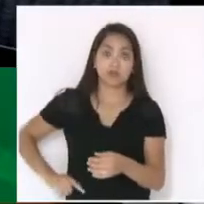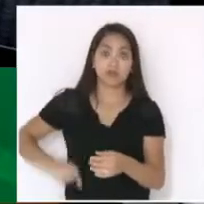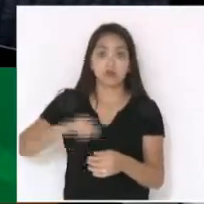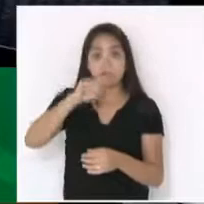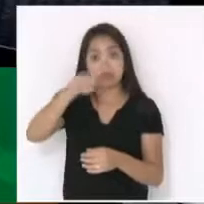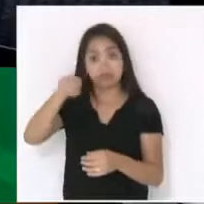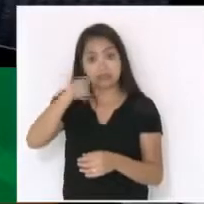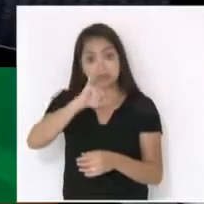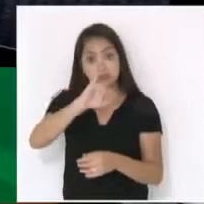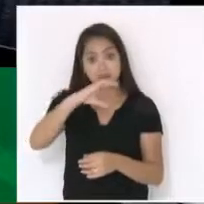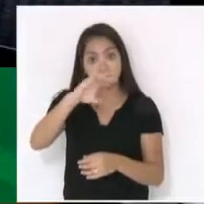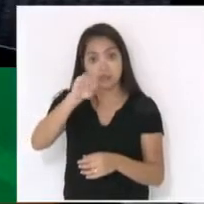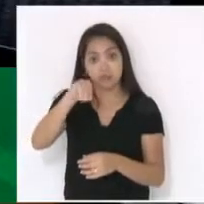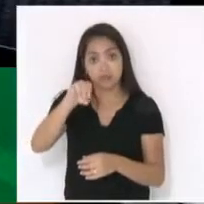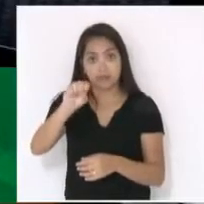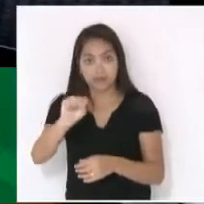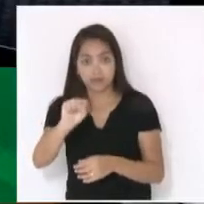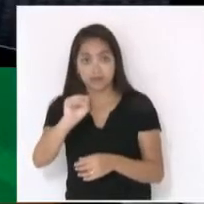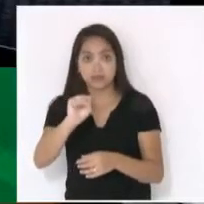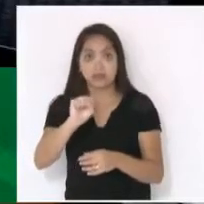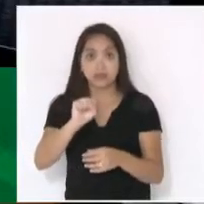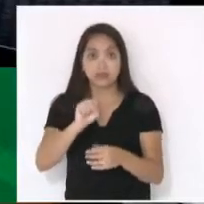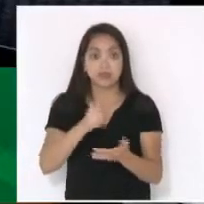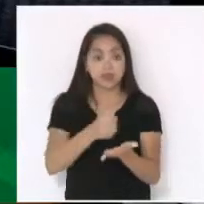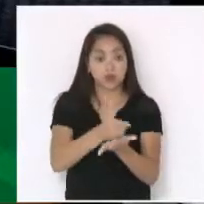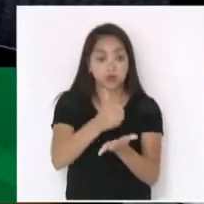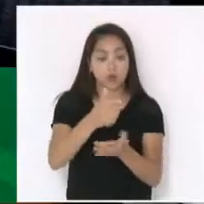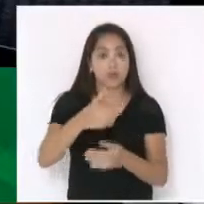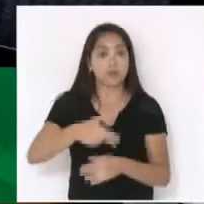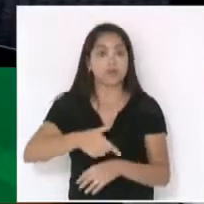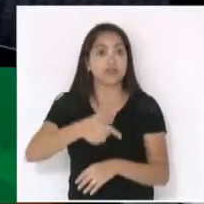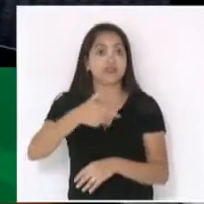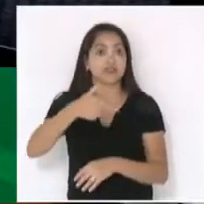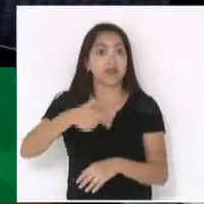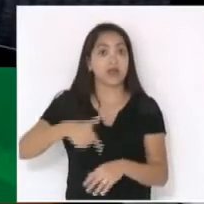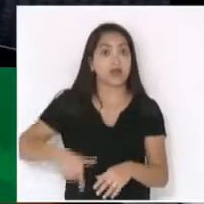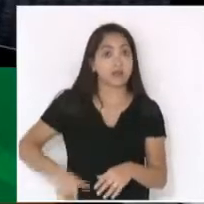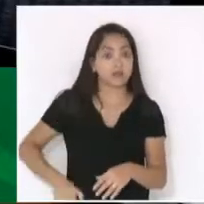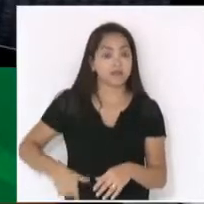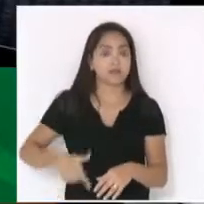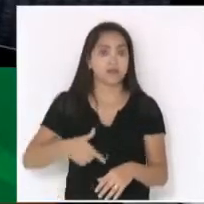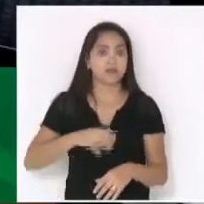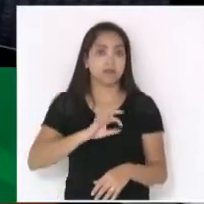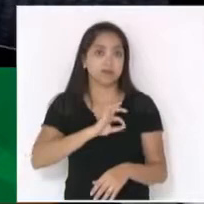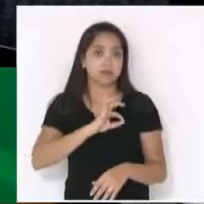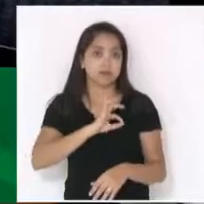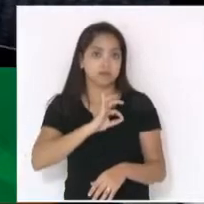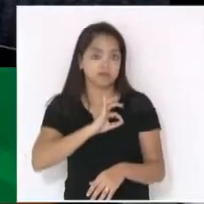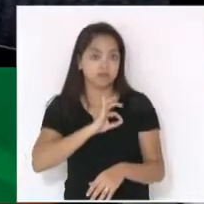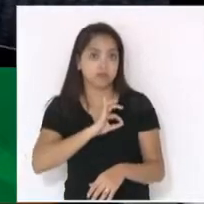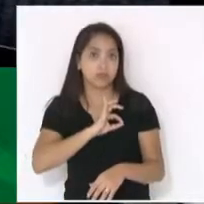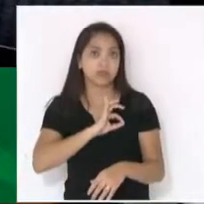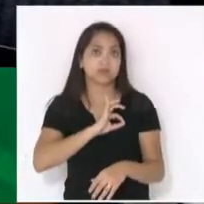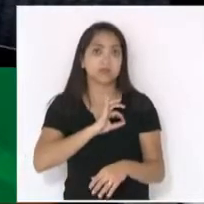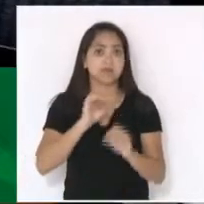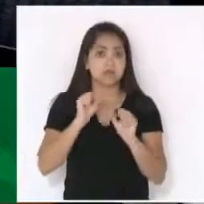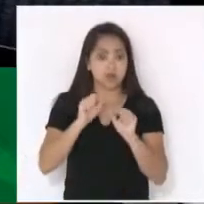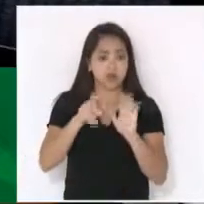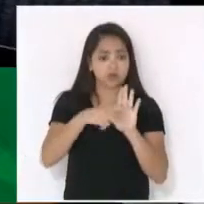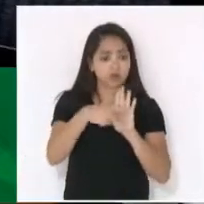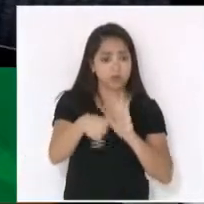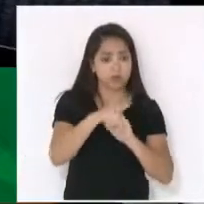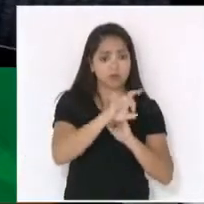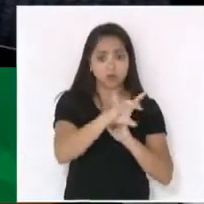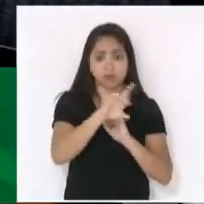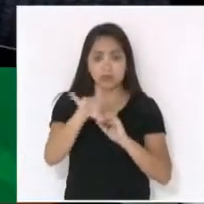do ICMS na aquisição das armas para os policiais que quando forem para reserva posso ter a sua armou